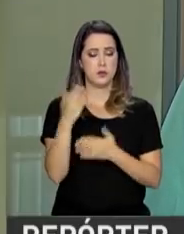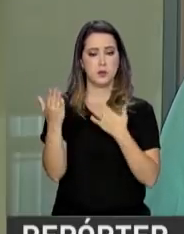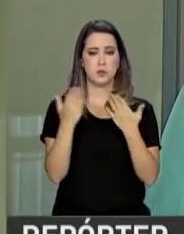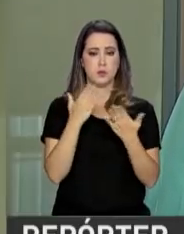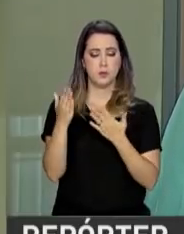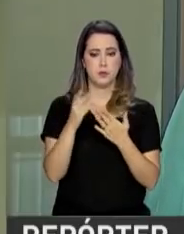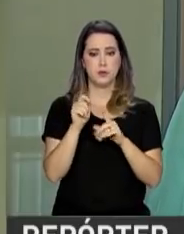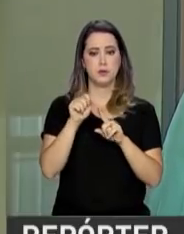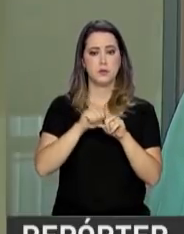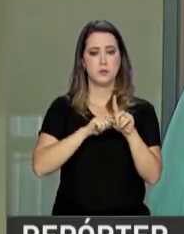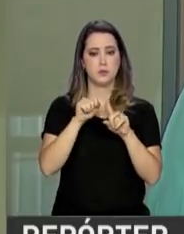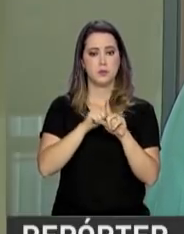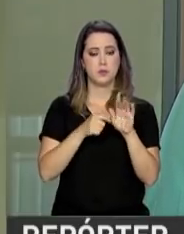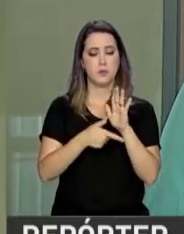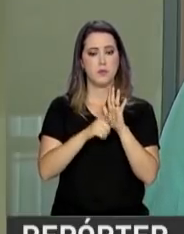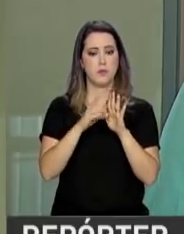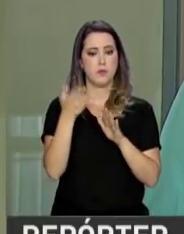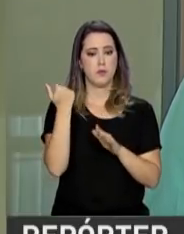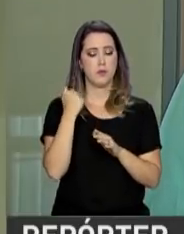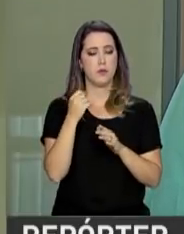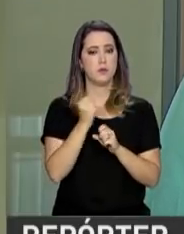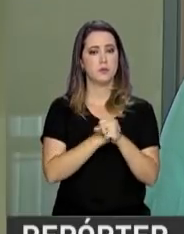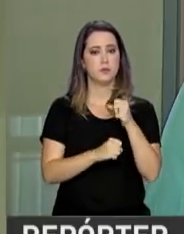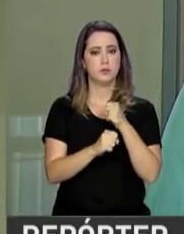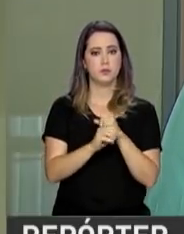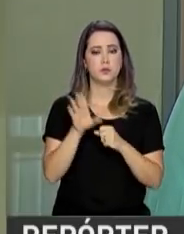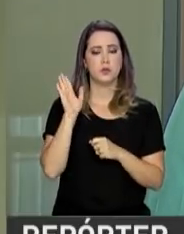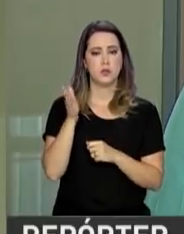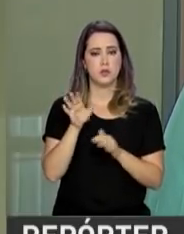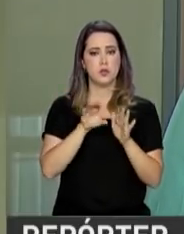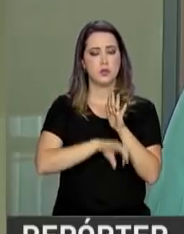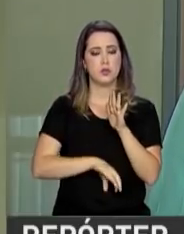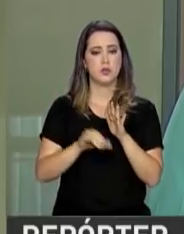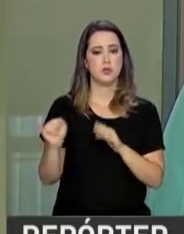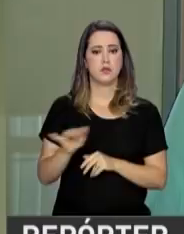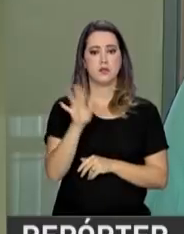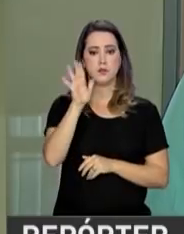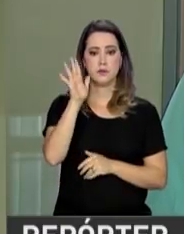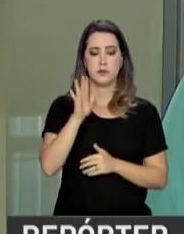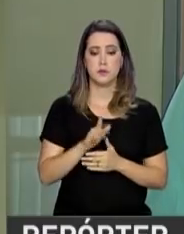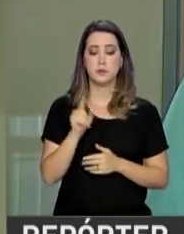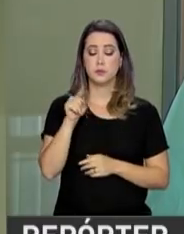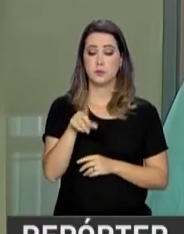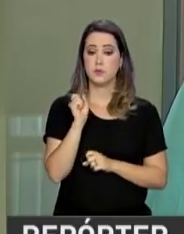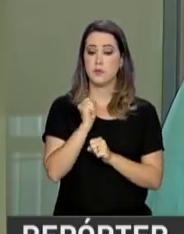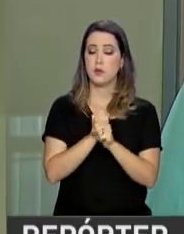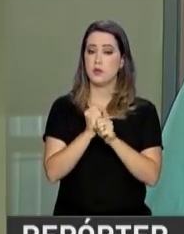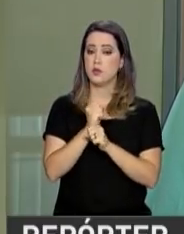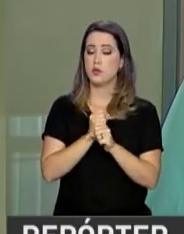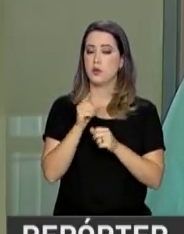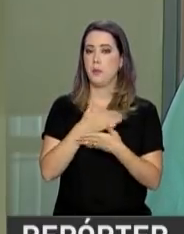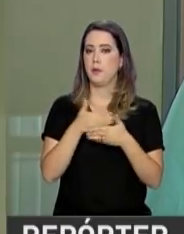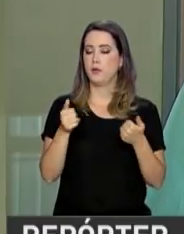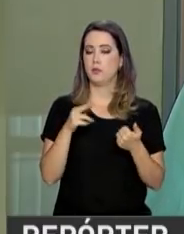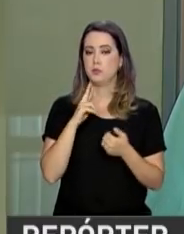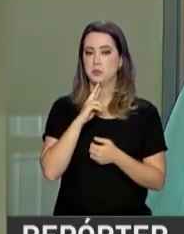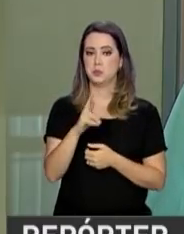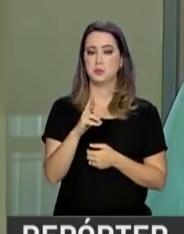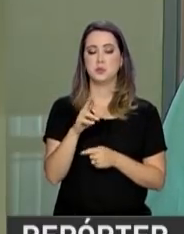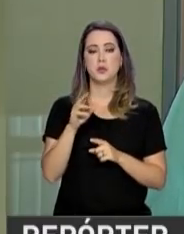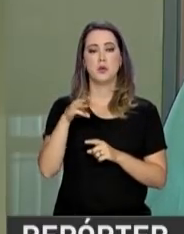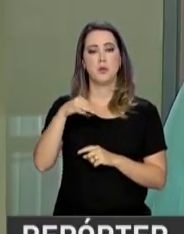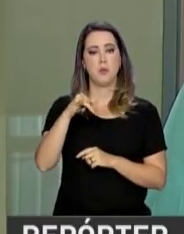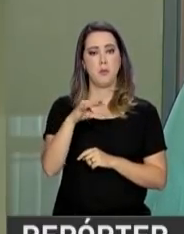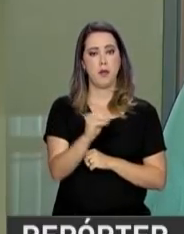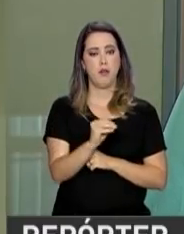comparação com o mesmo período do ano passado e já descontada a inflação esse foi o melhor resultado para o mês de maio